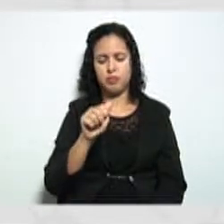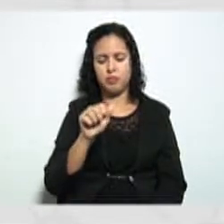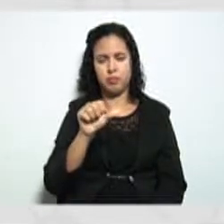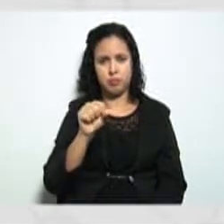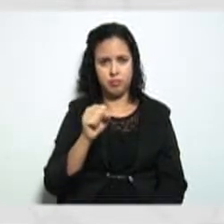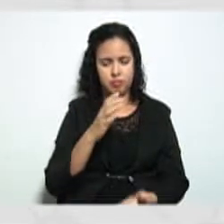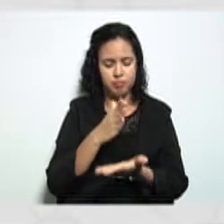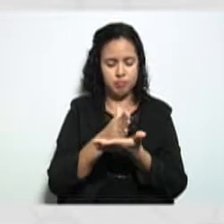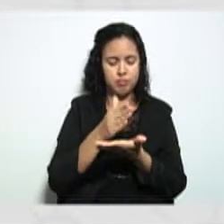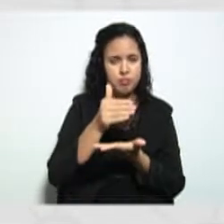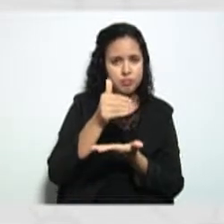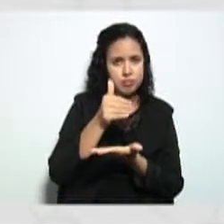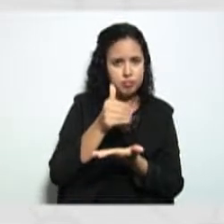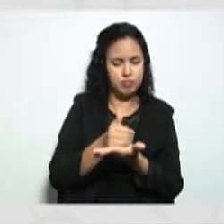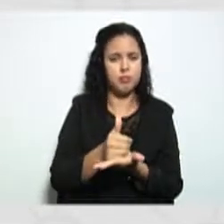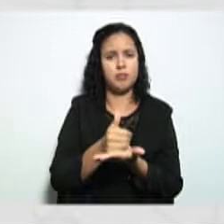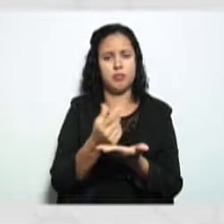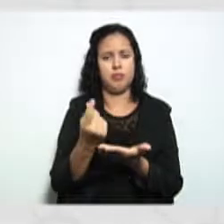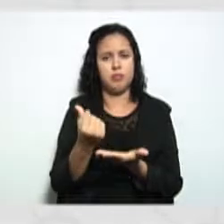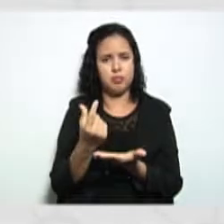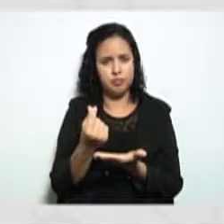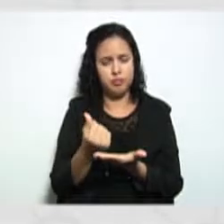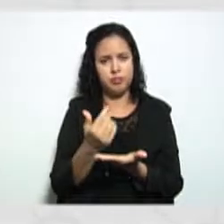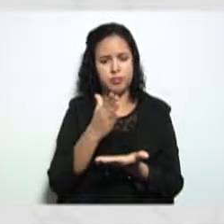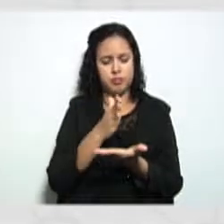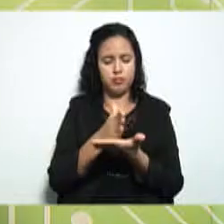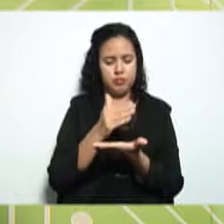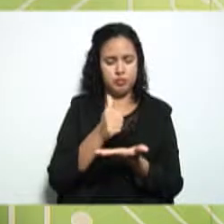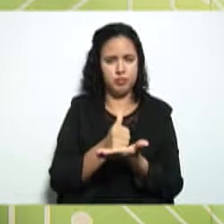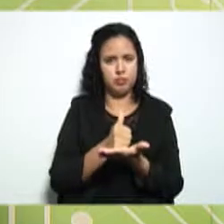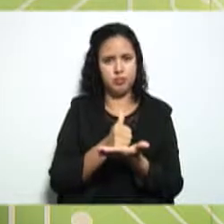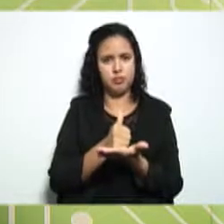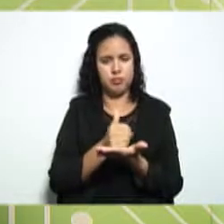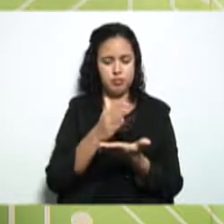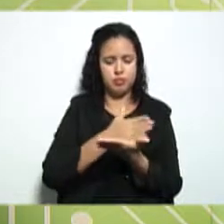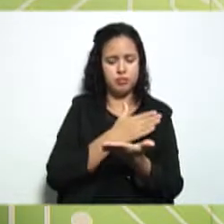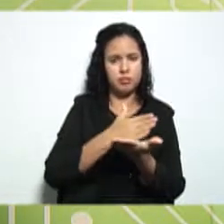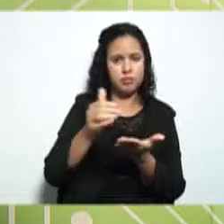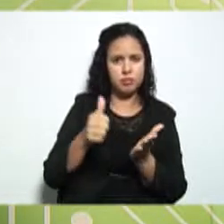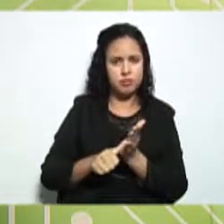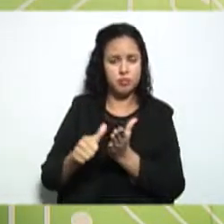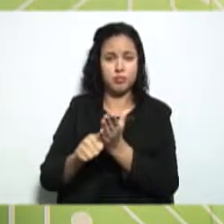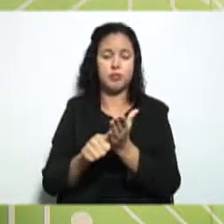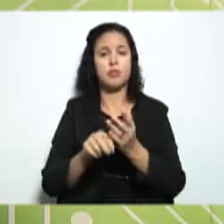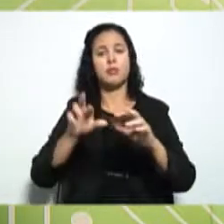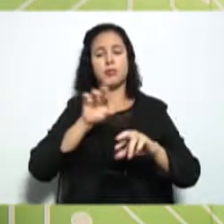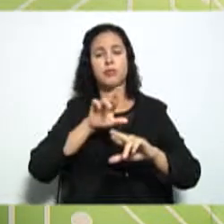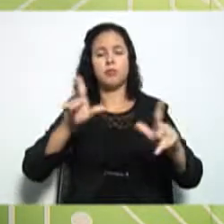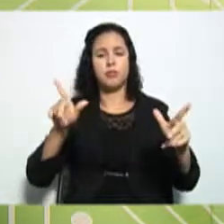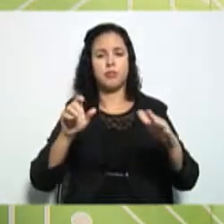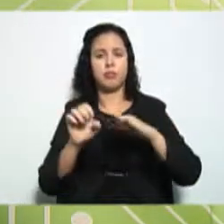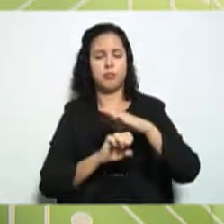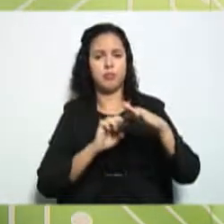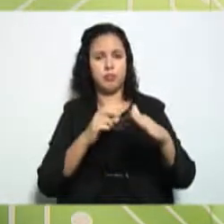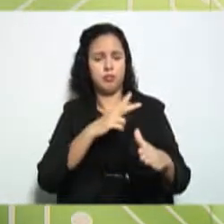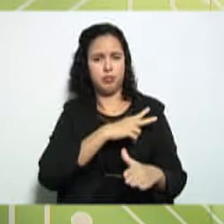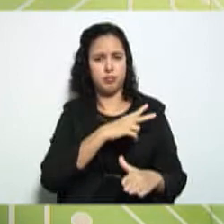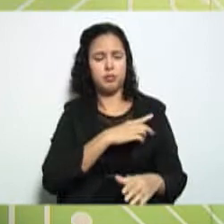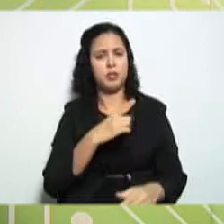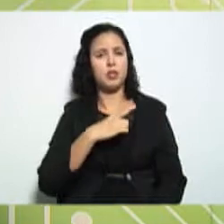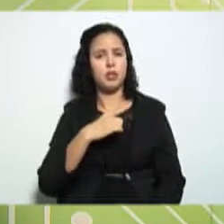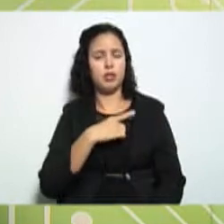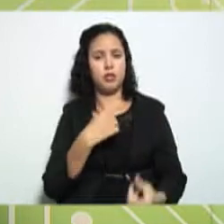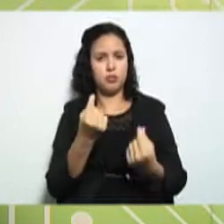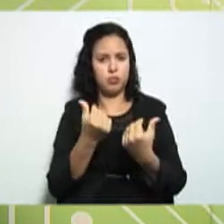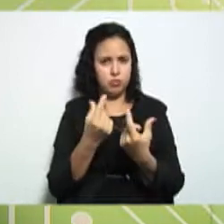dos associados com a cooperativa. O que eu quero pontuar aqui? Diferente de uma empresa privada, nas empresas privadas a gente tem um lucro, né? No final